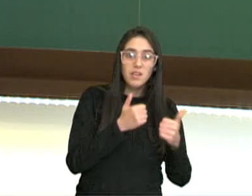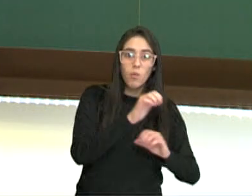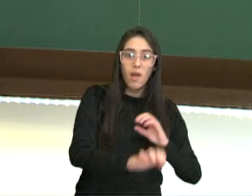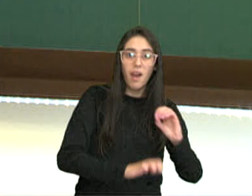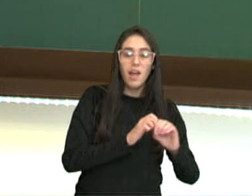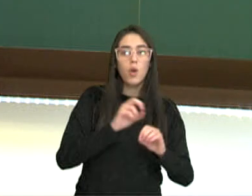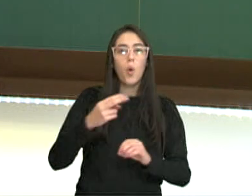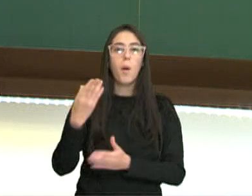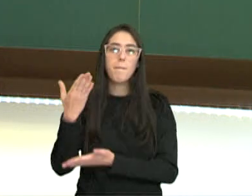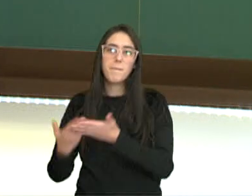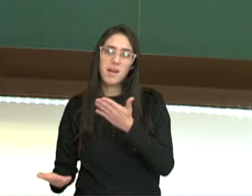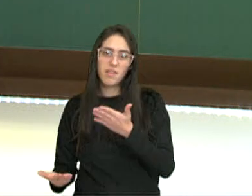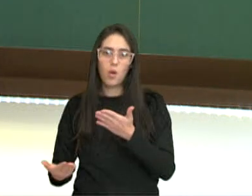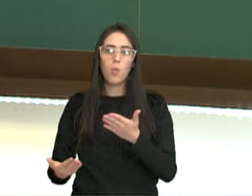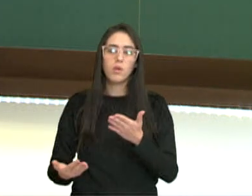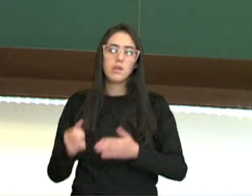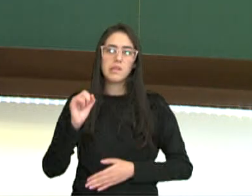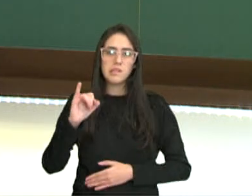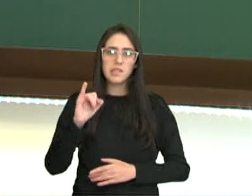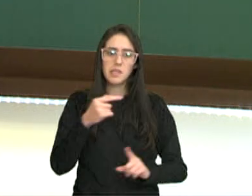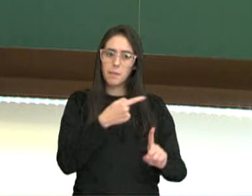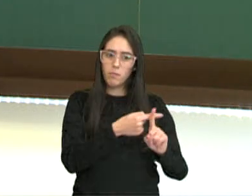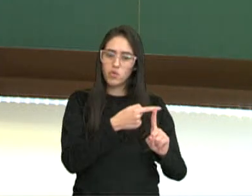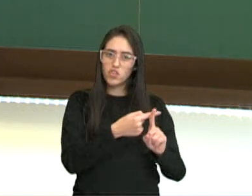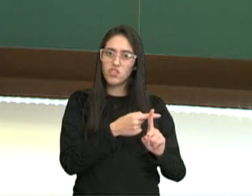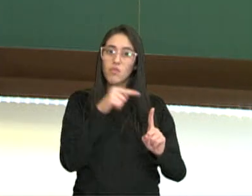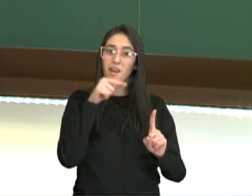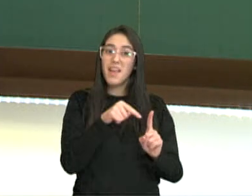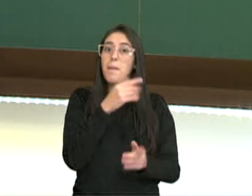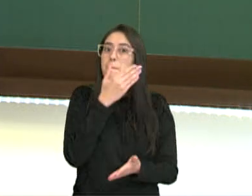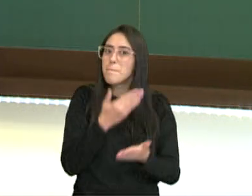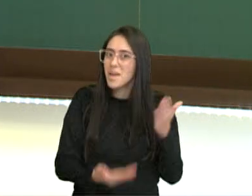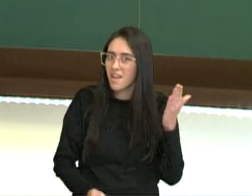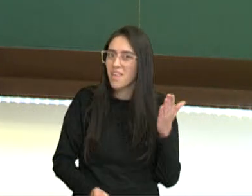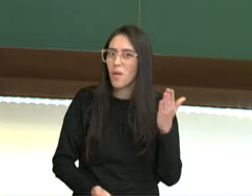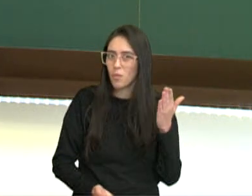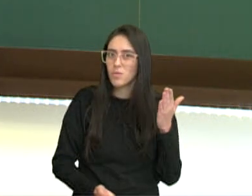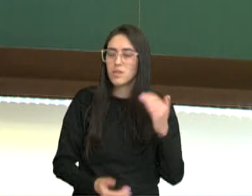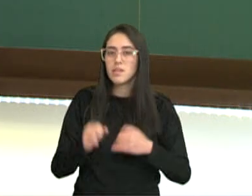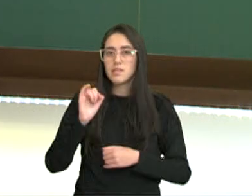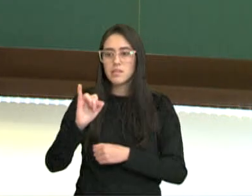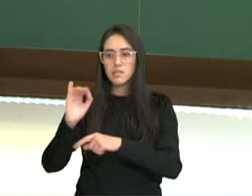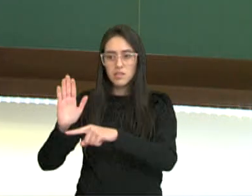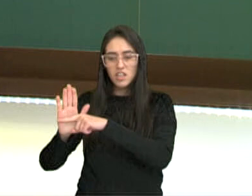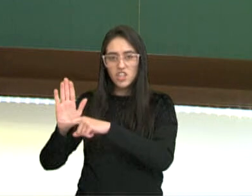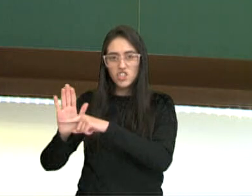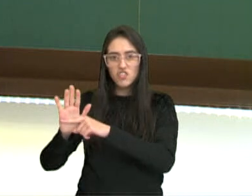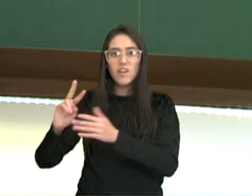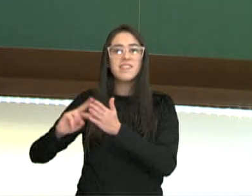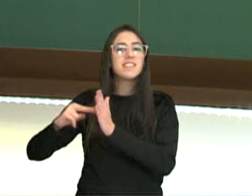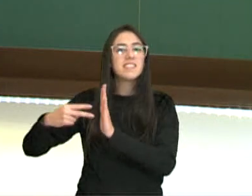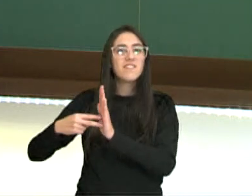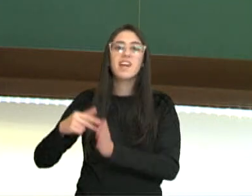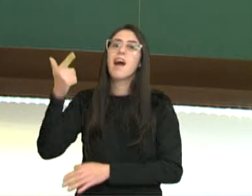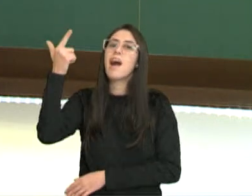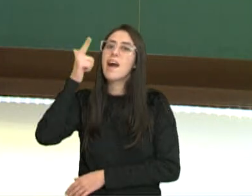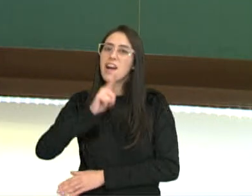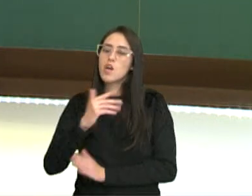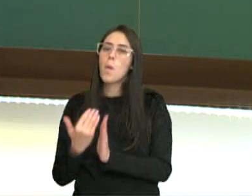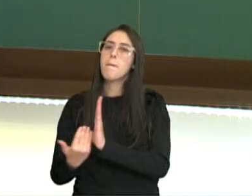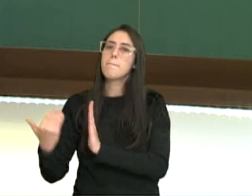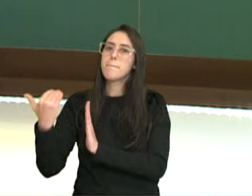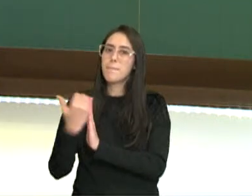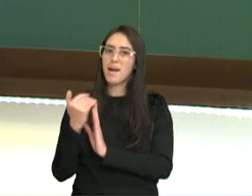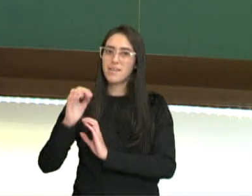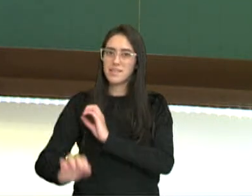elétrons, certo? Se o sinal está positivo, significa que ele perdeu elétrons. Se o sinal está negativo, significa que ele ganhou mais